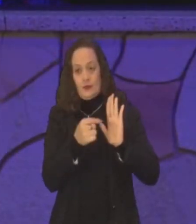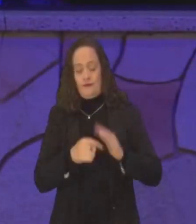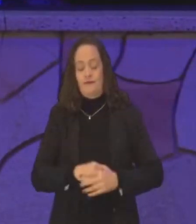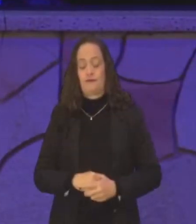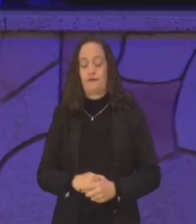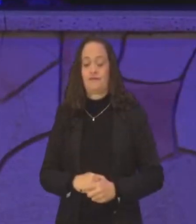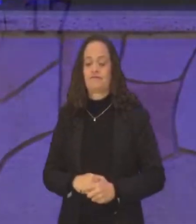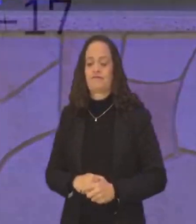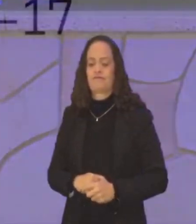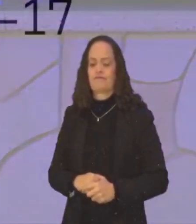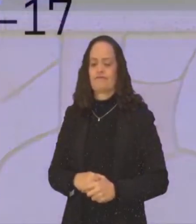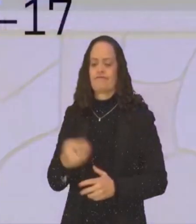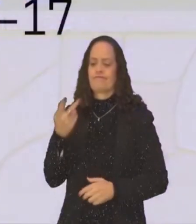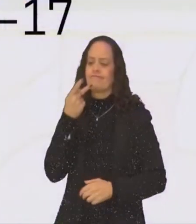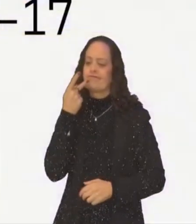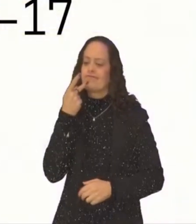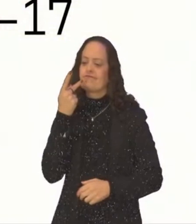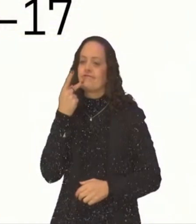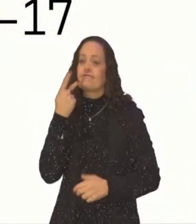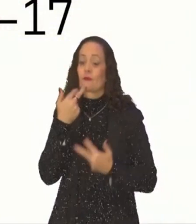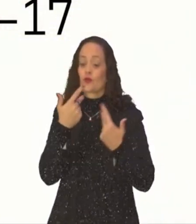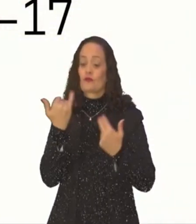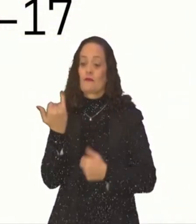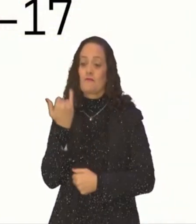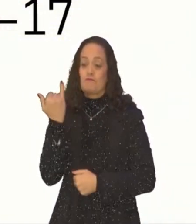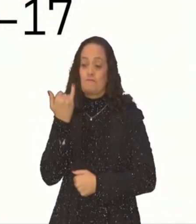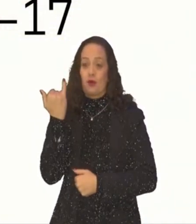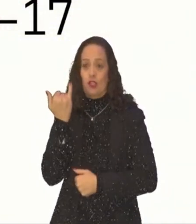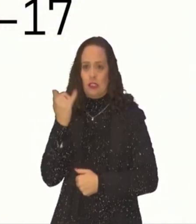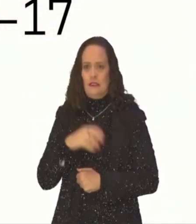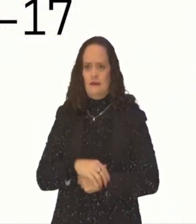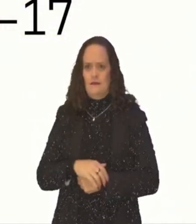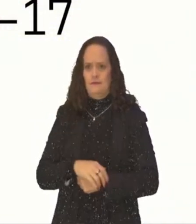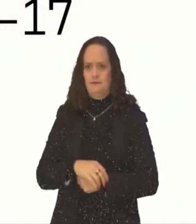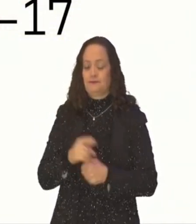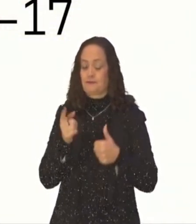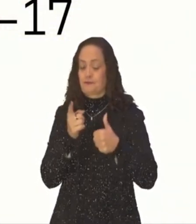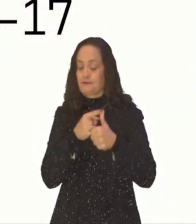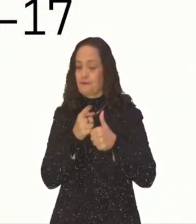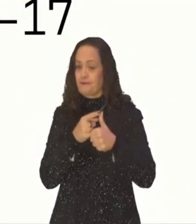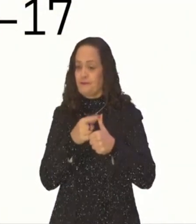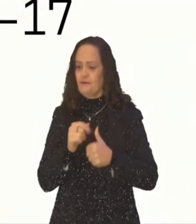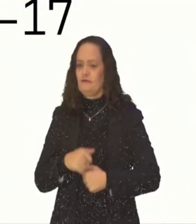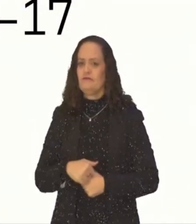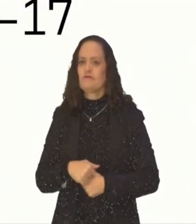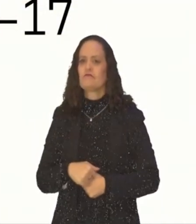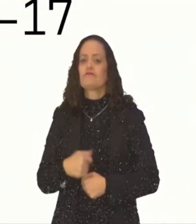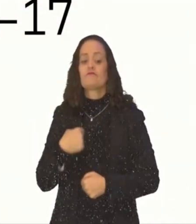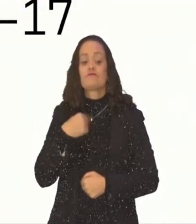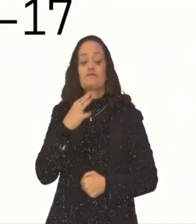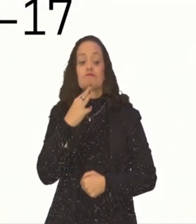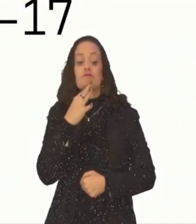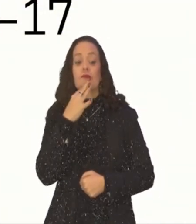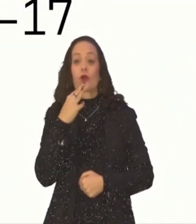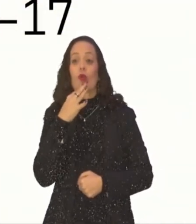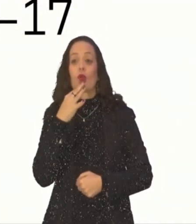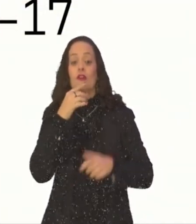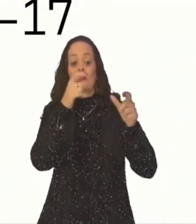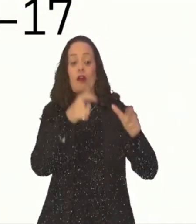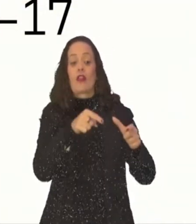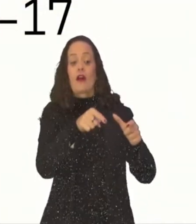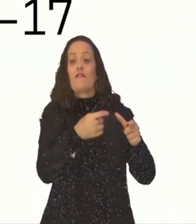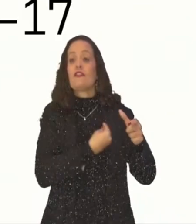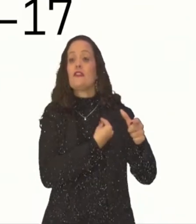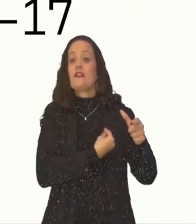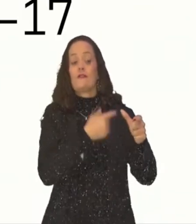algumas questões importantes aqui nesse texto. Em primeiro lugar, conheço o lugar onde você vive, diz aqui o